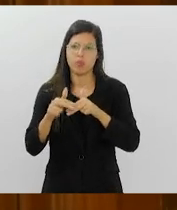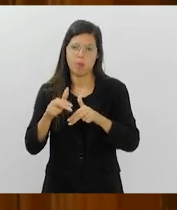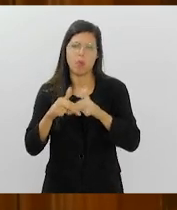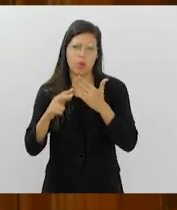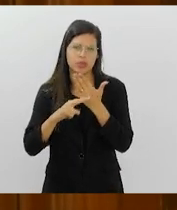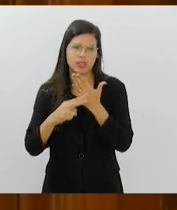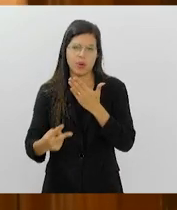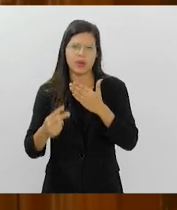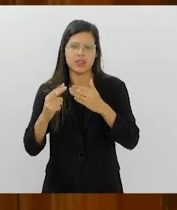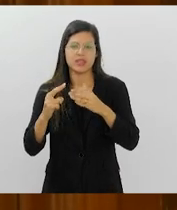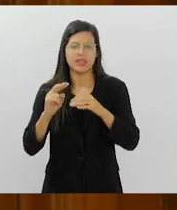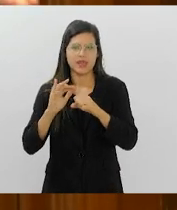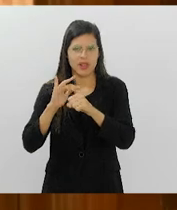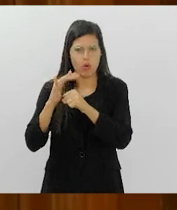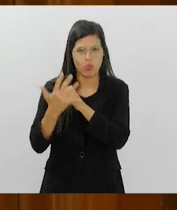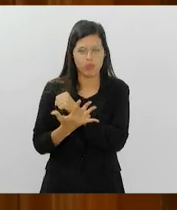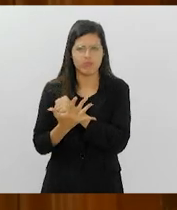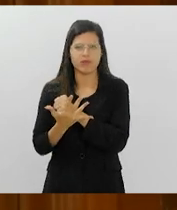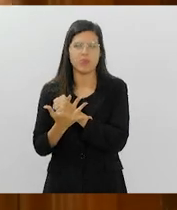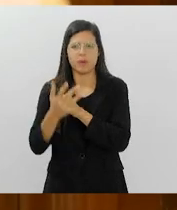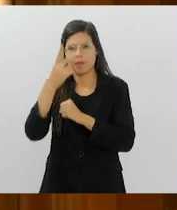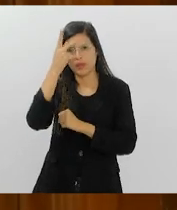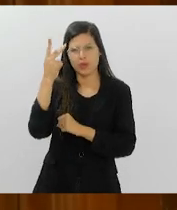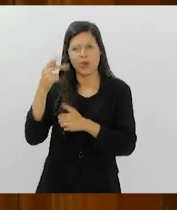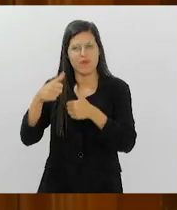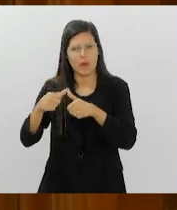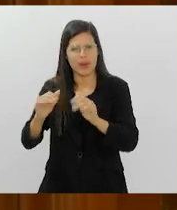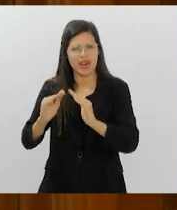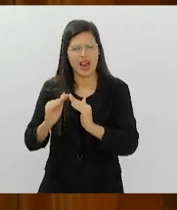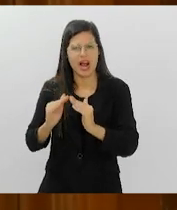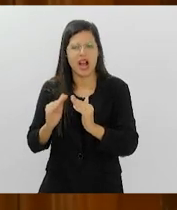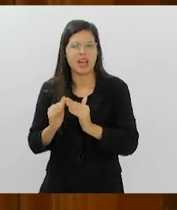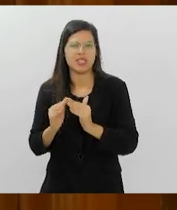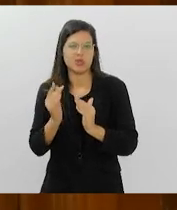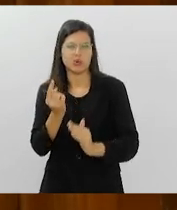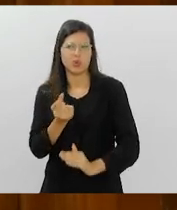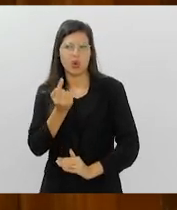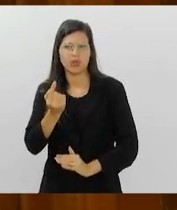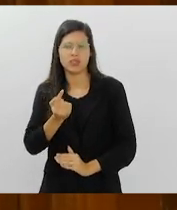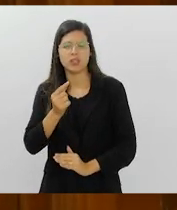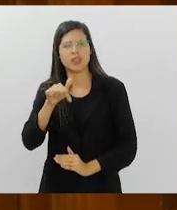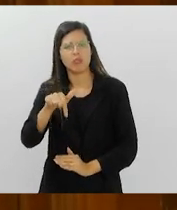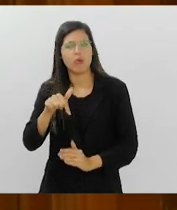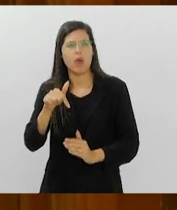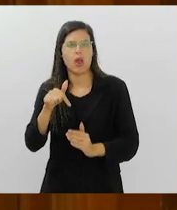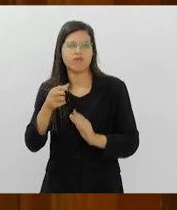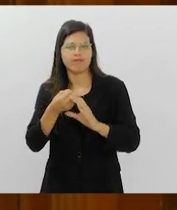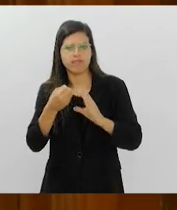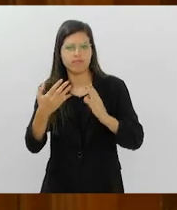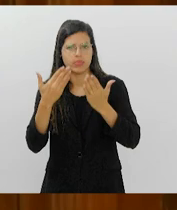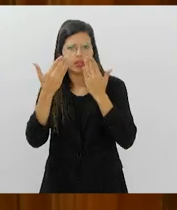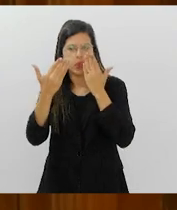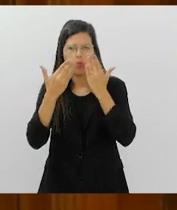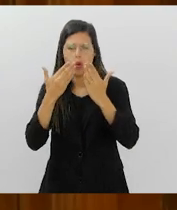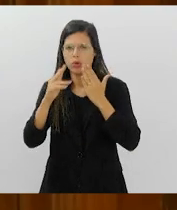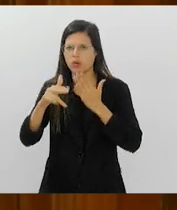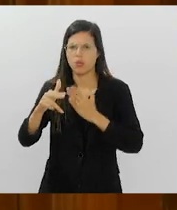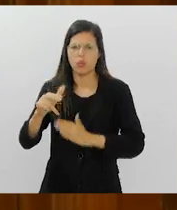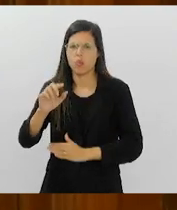Covid-19. Né? Esse acúmulo de aspectos psicológicos, que nunca é um fator só. Né? Então, por isso que a